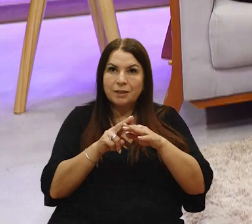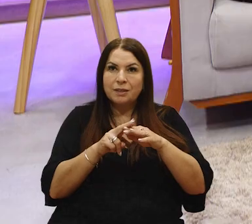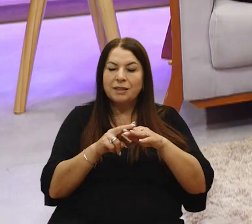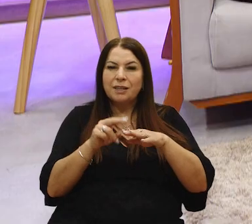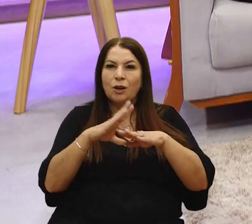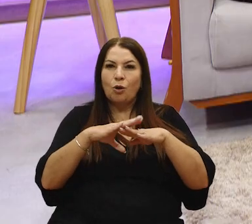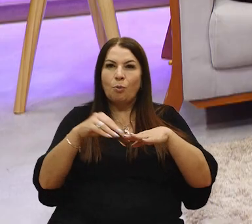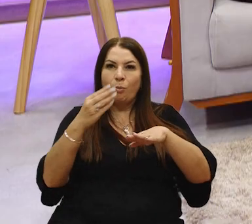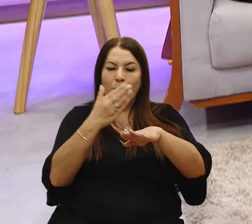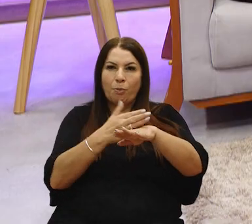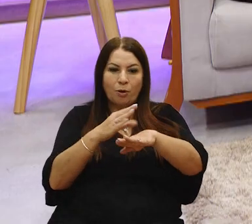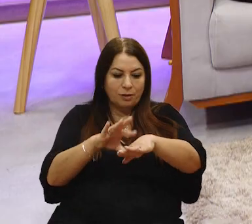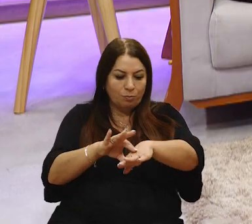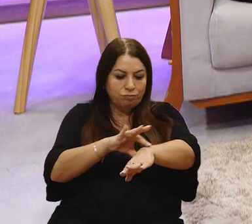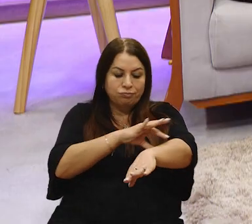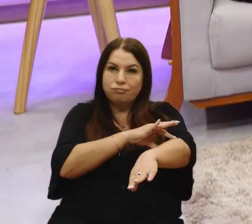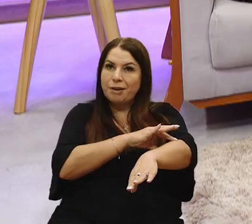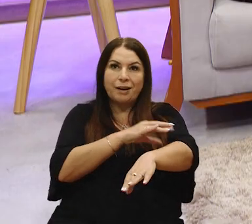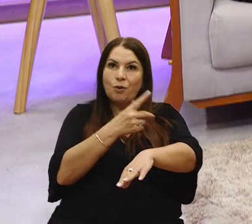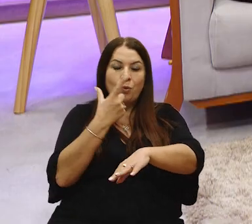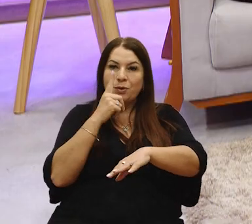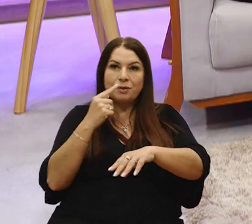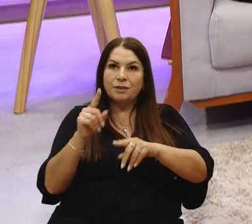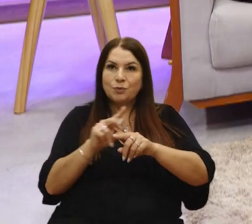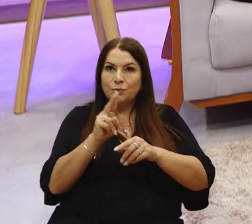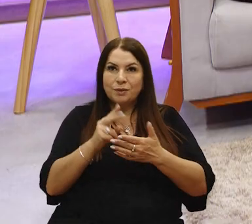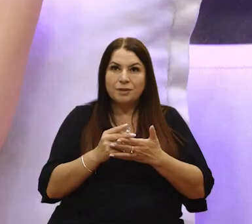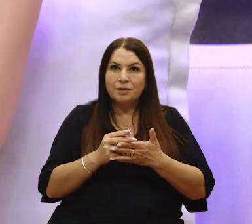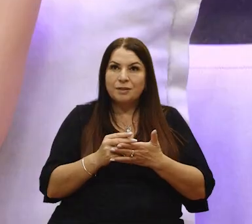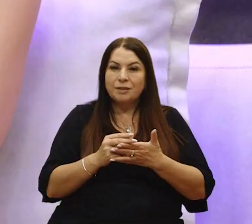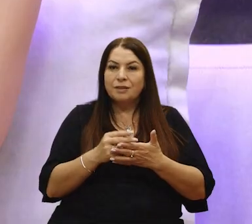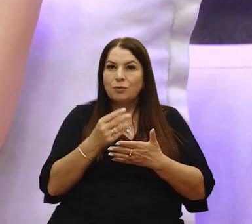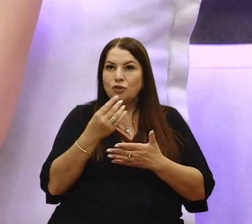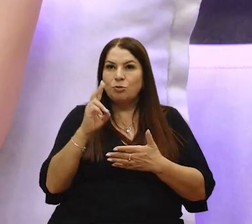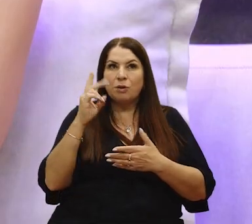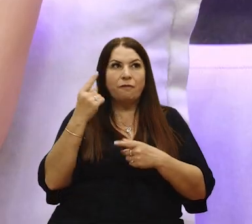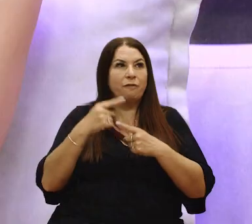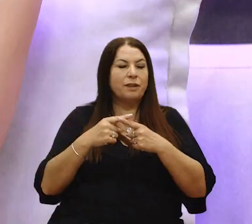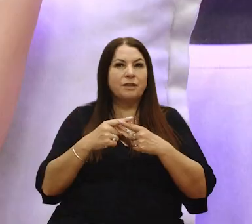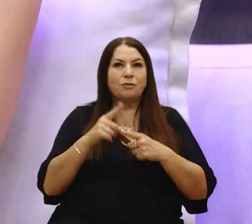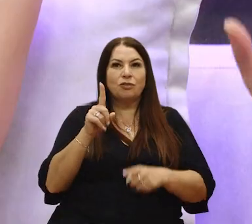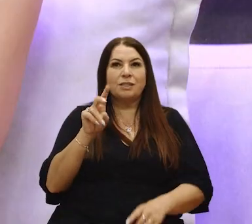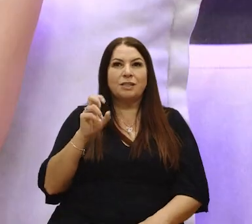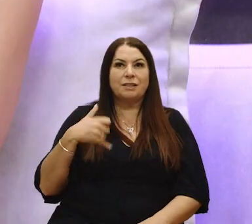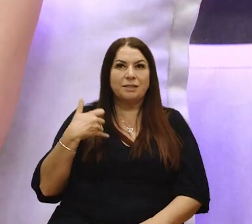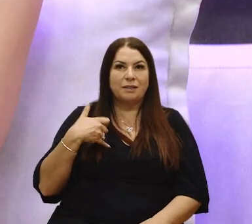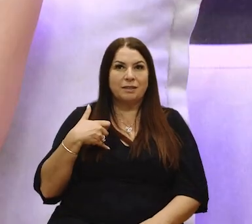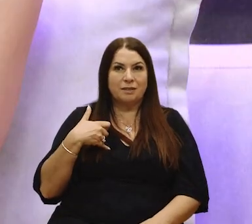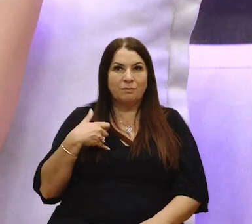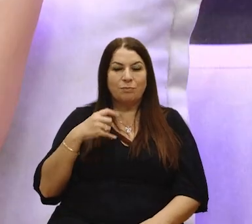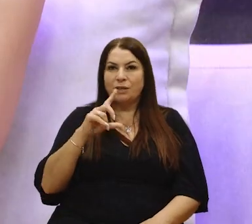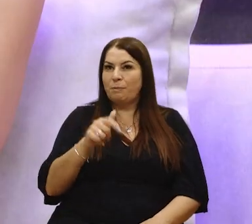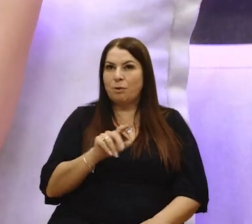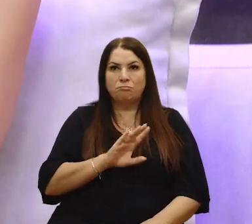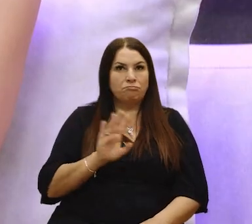usar. Uma bota de cano alto, que é até o que eu comento com as meninas, que eu sempre quis usar. Eu acho que a última vez que eu usei, eu